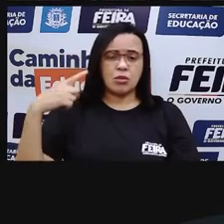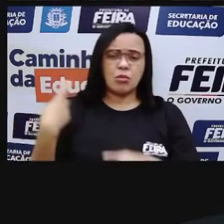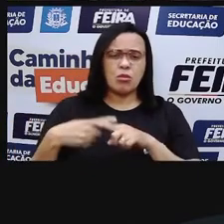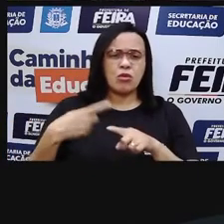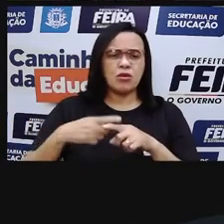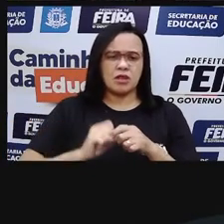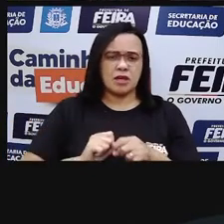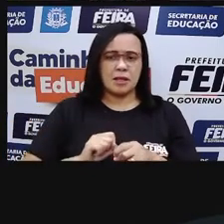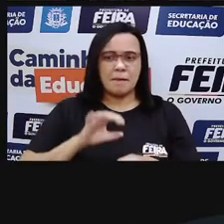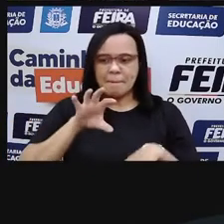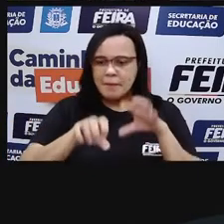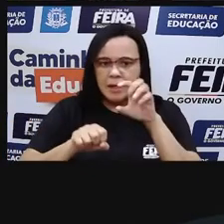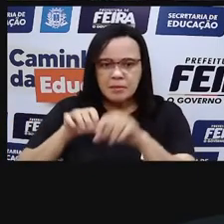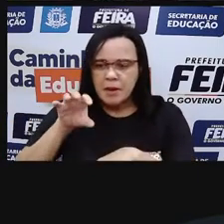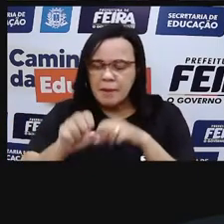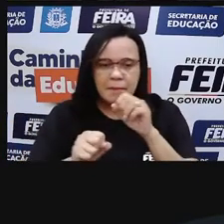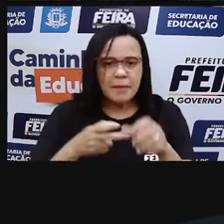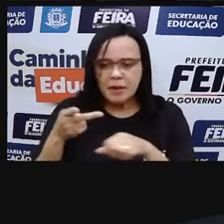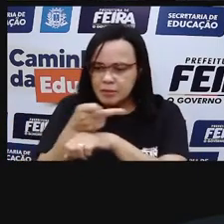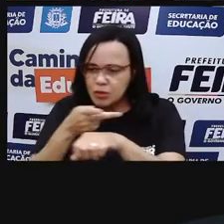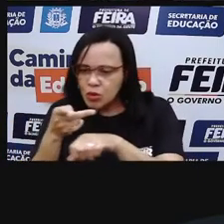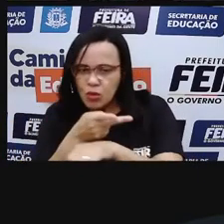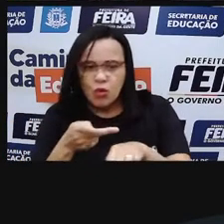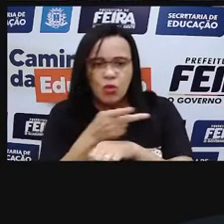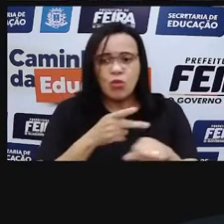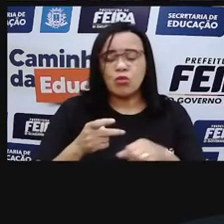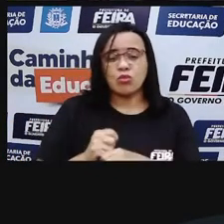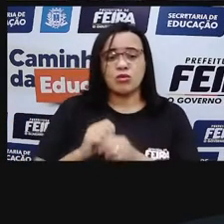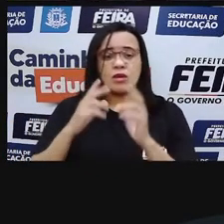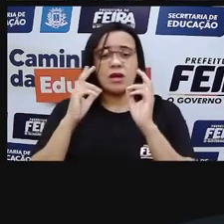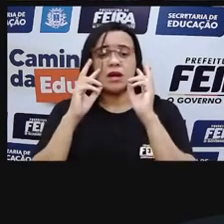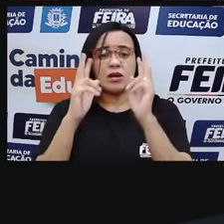de suporte, assim como Graziella fez.